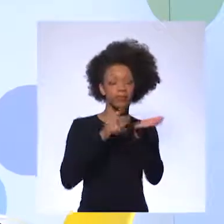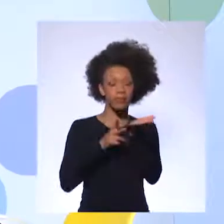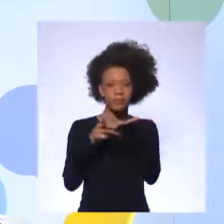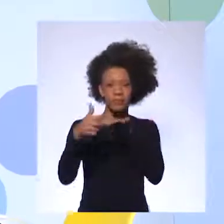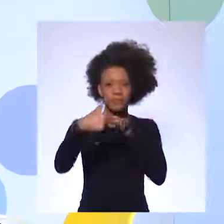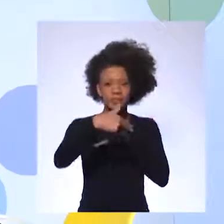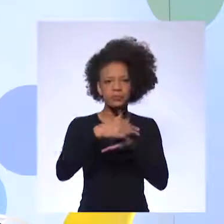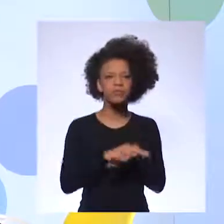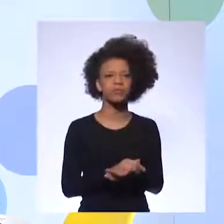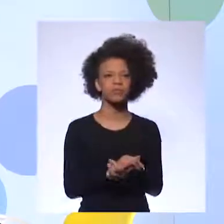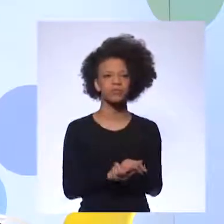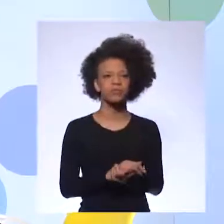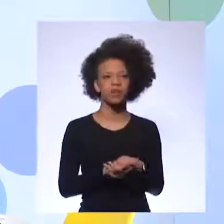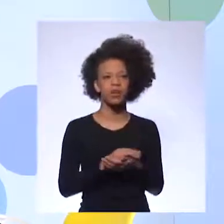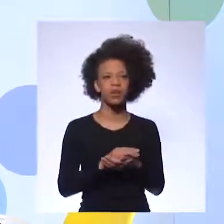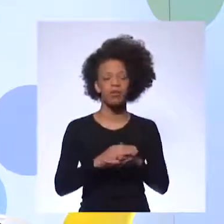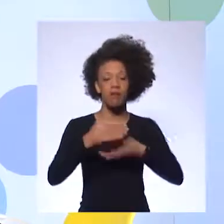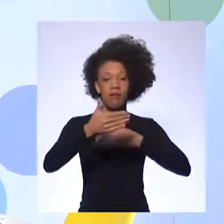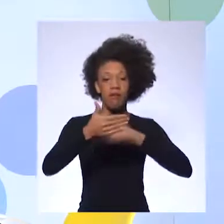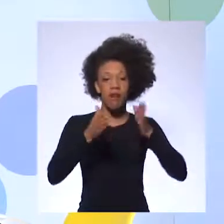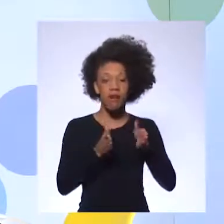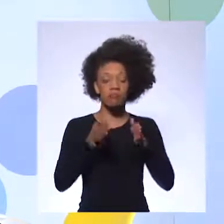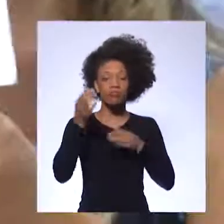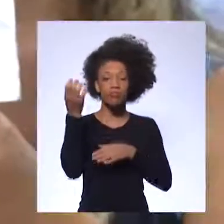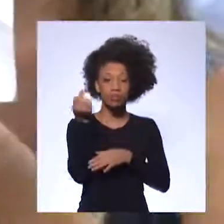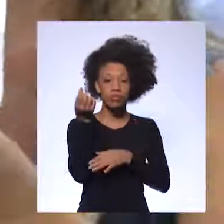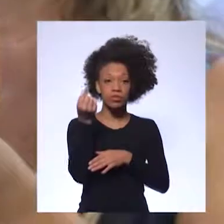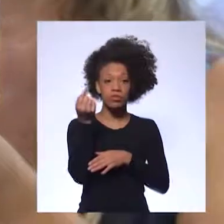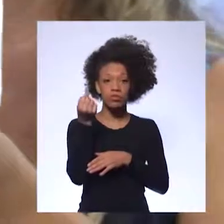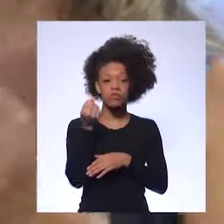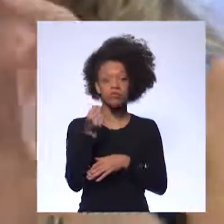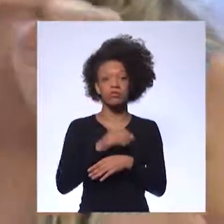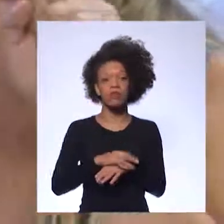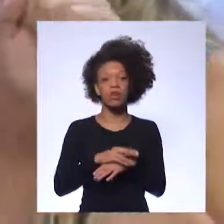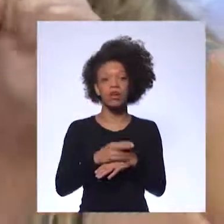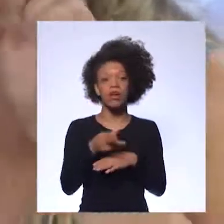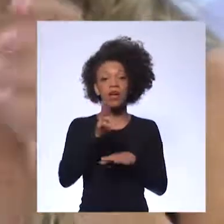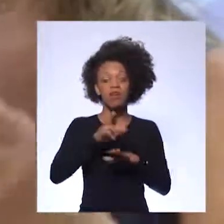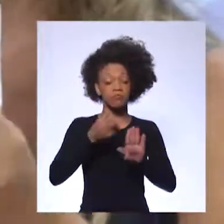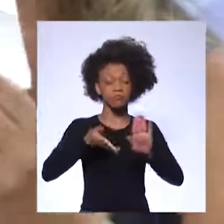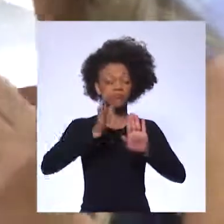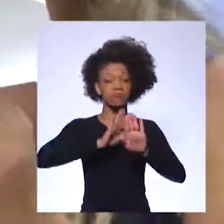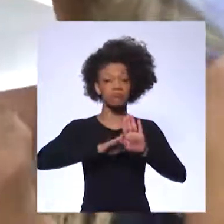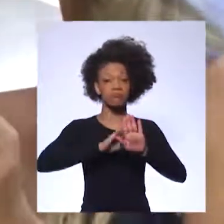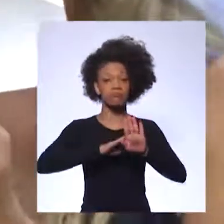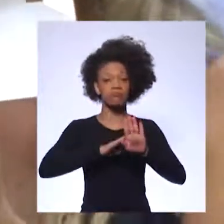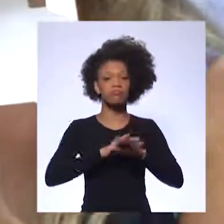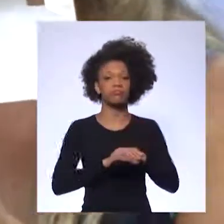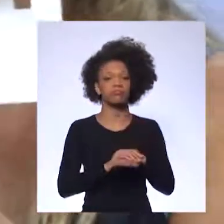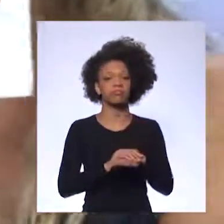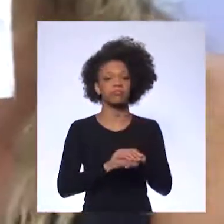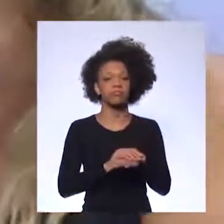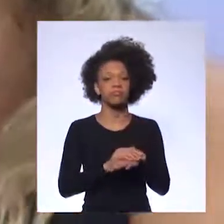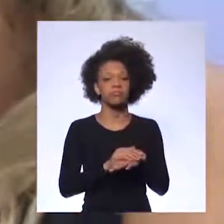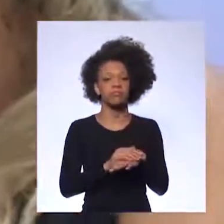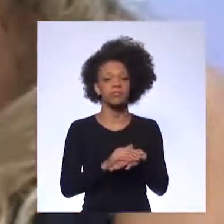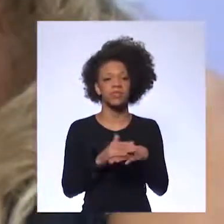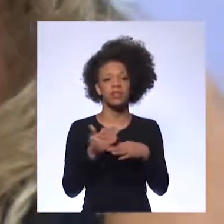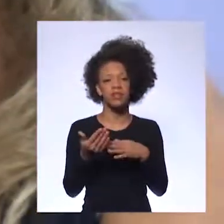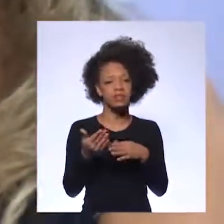turma caixinha de leite ó eu usei a parte prata cortei aqui em cima e eu que sou